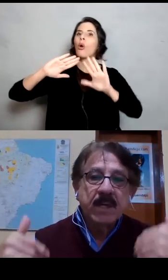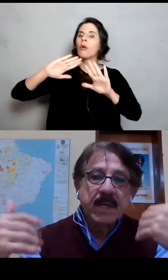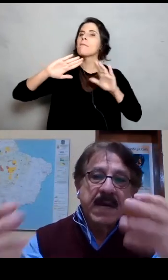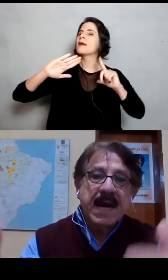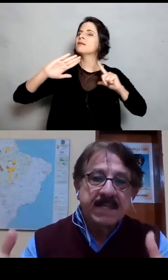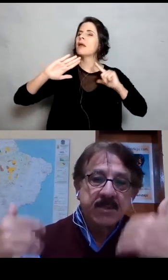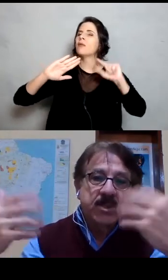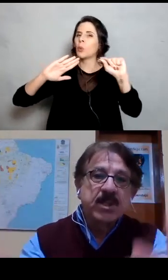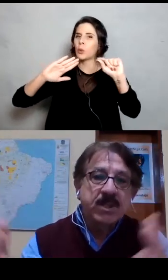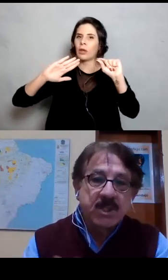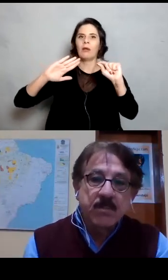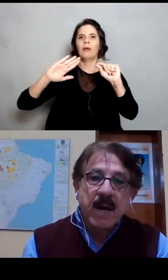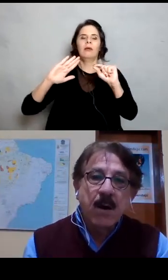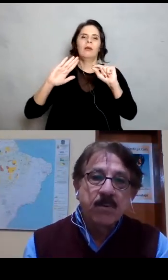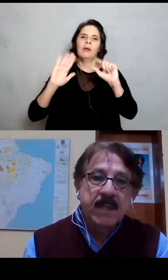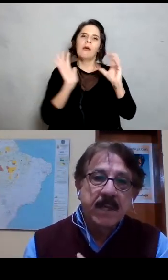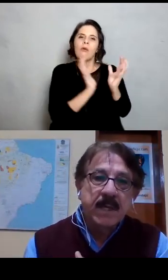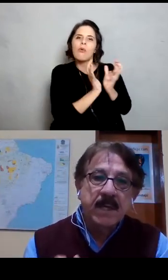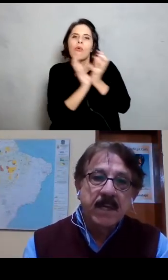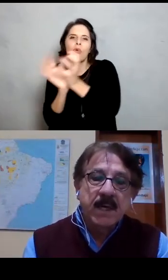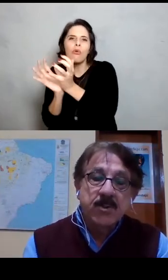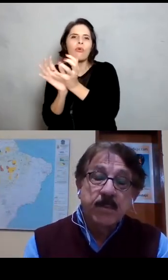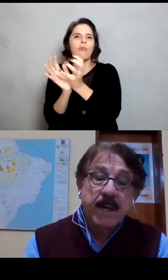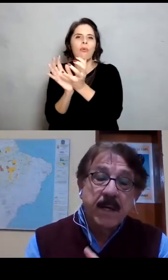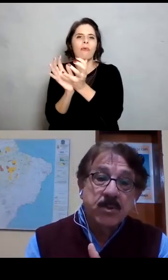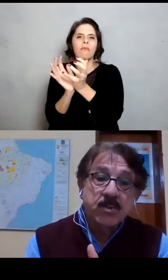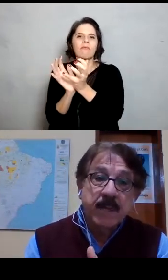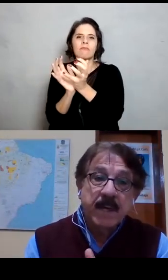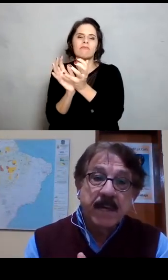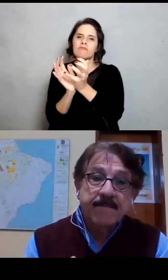acompanhamento e caça de